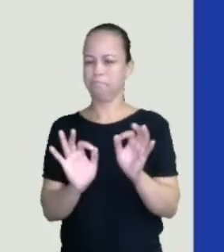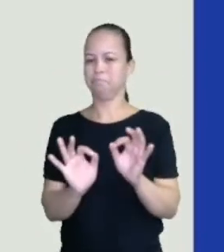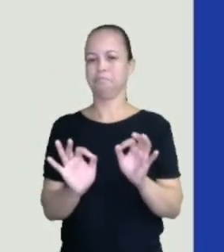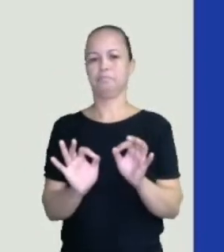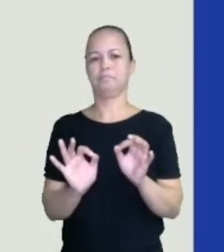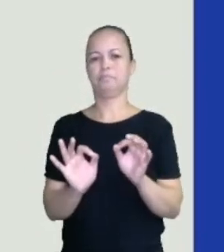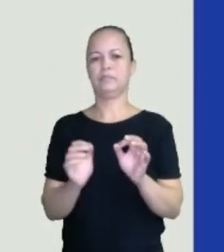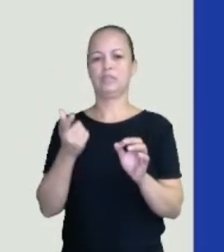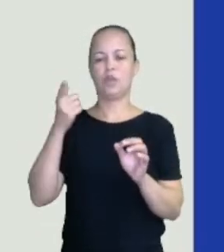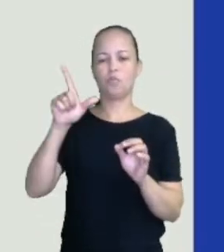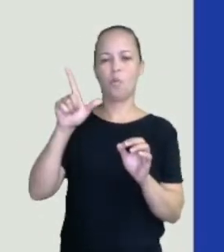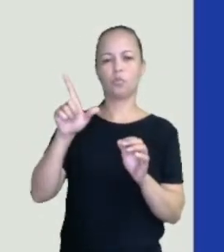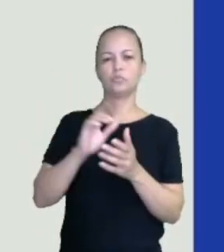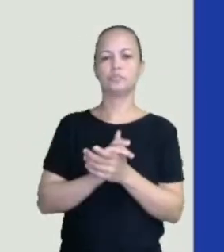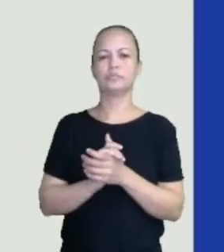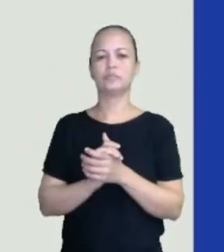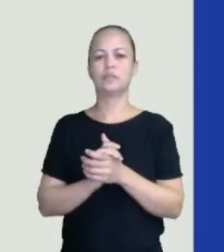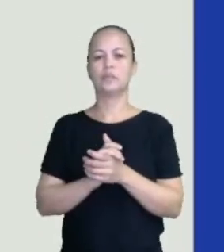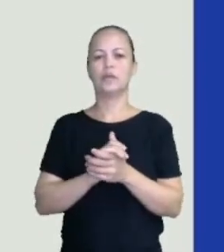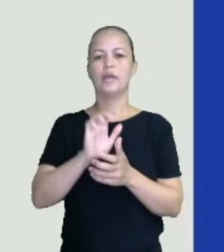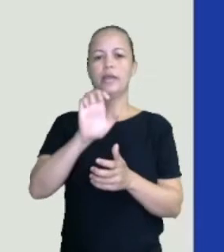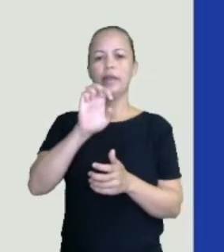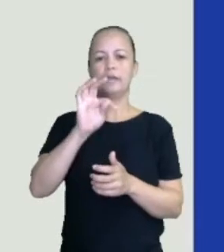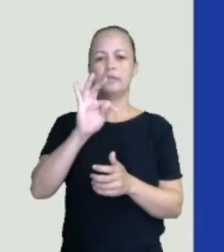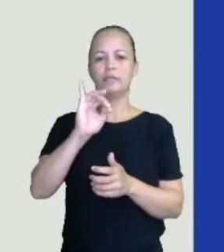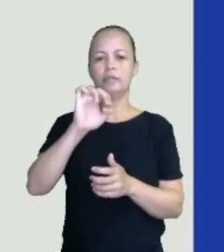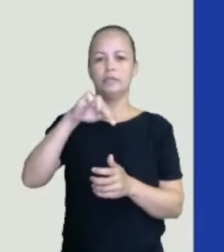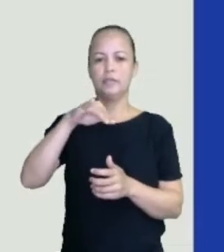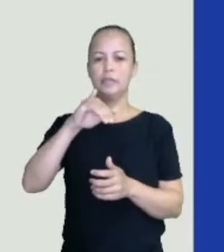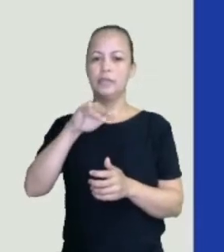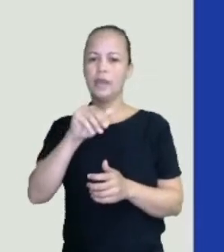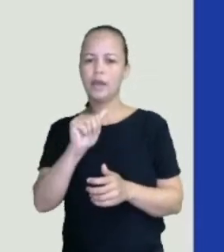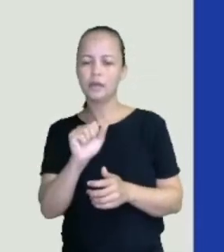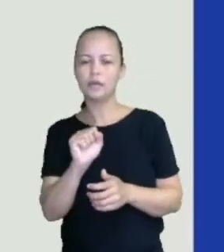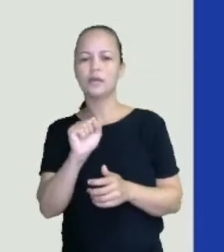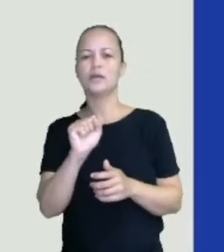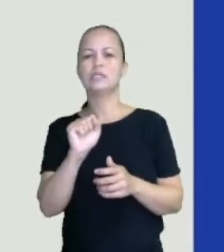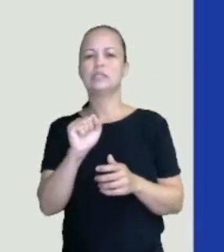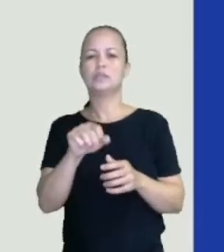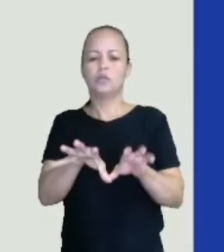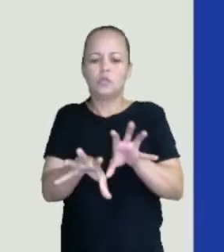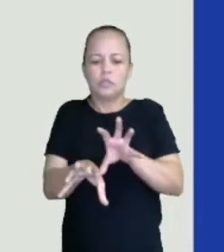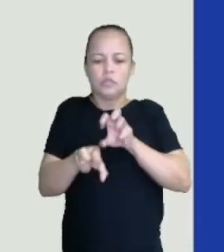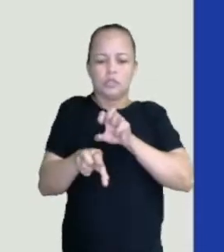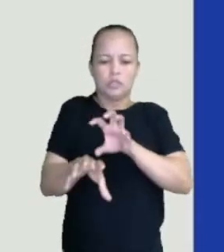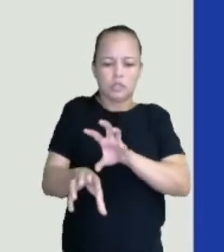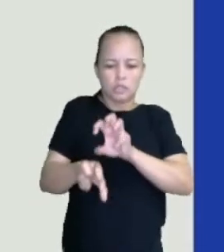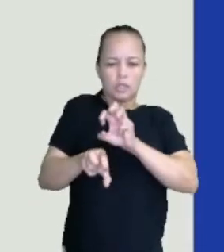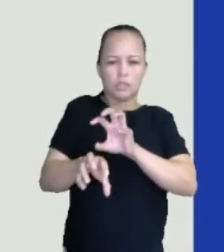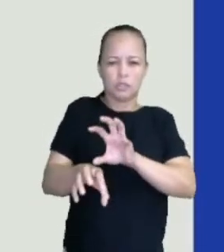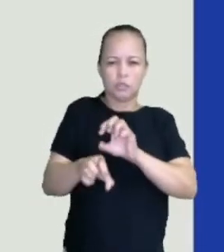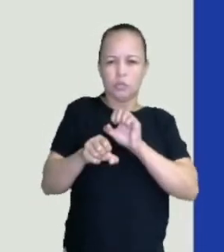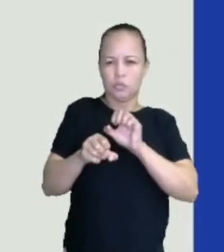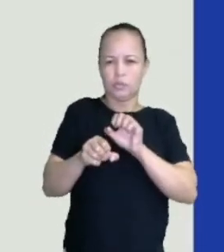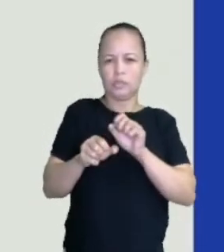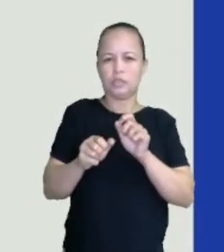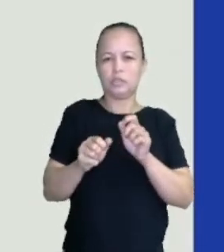à etnia, são sanguessugas e só servem para uma